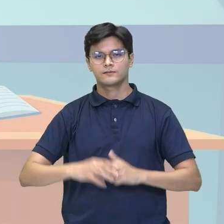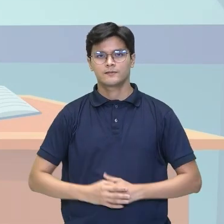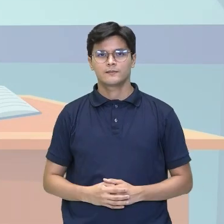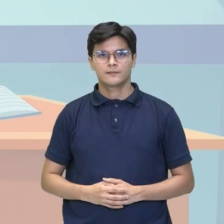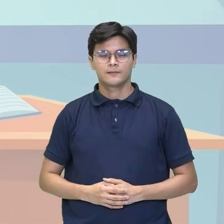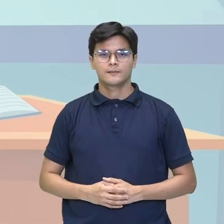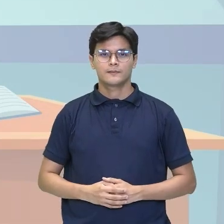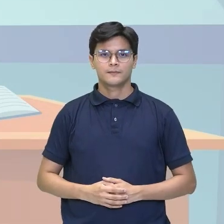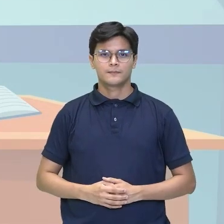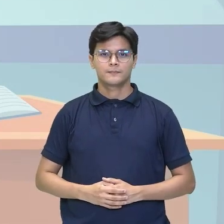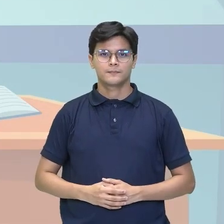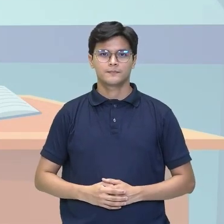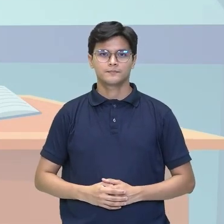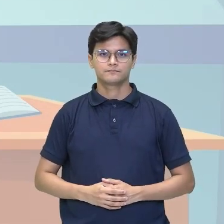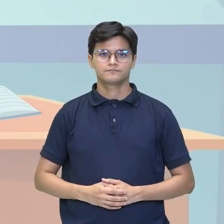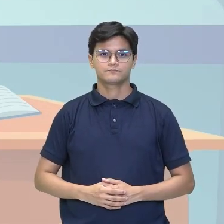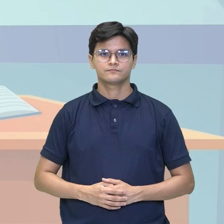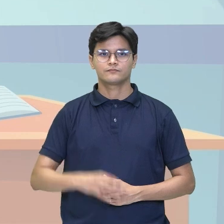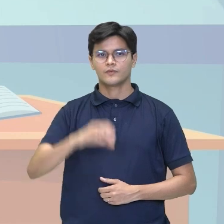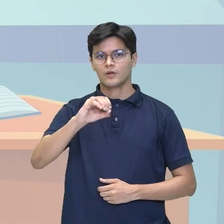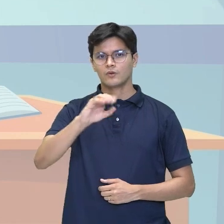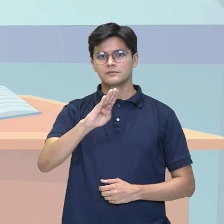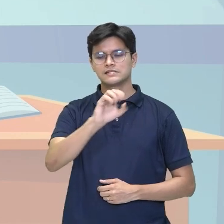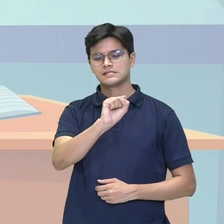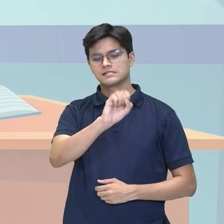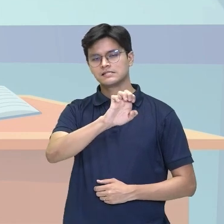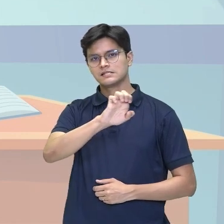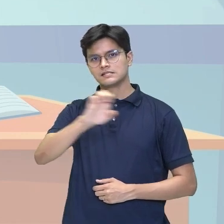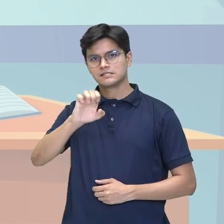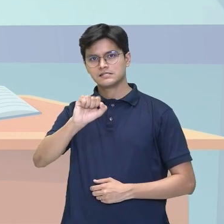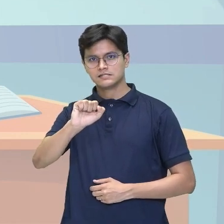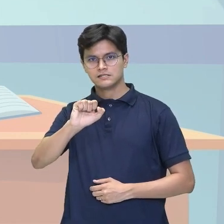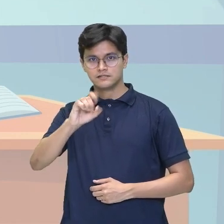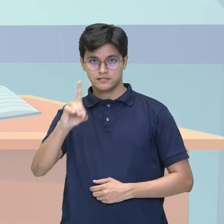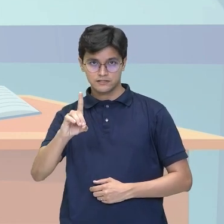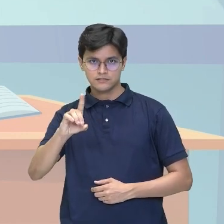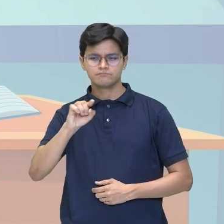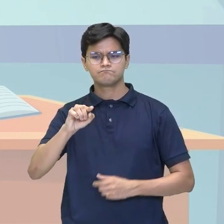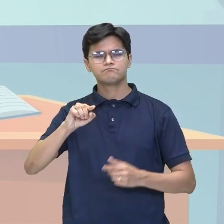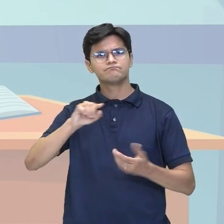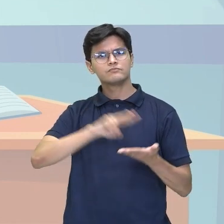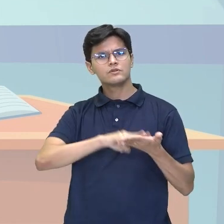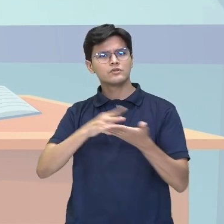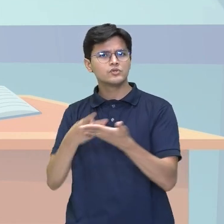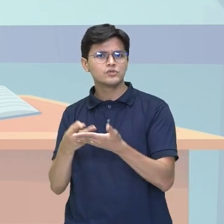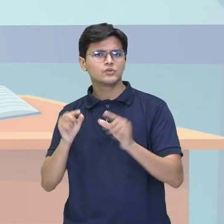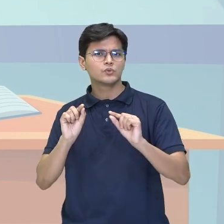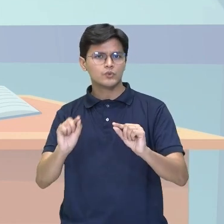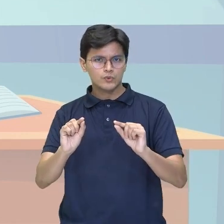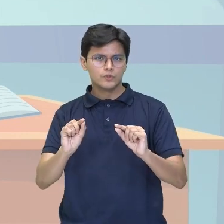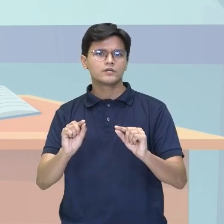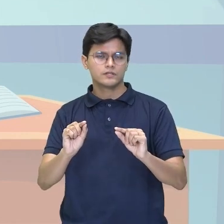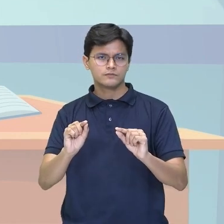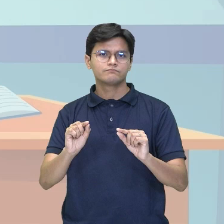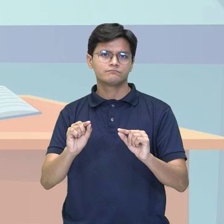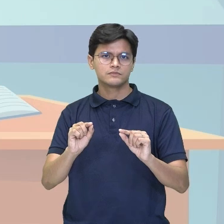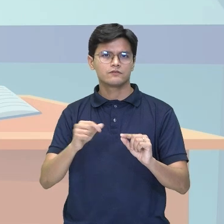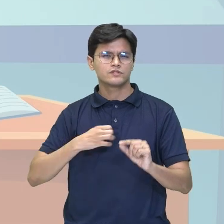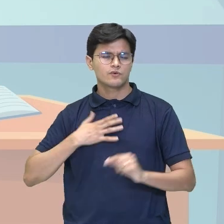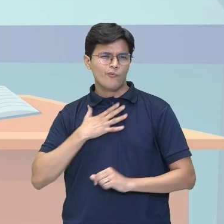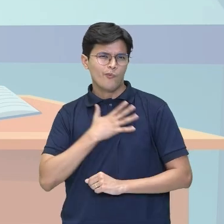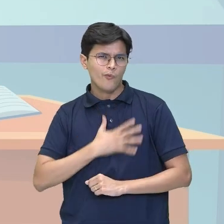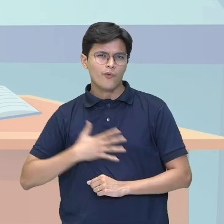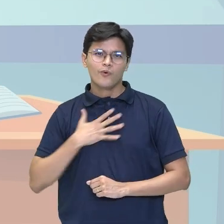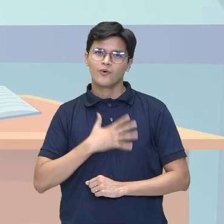I'm obsessed é uma expressão na língua inglesa que ela é bem comum, quando você quer falar que gosta muito de algo,